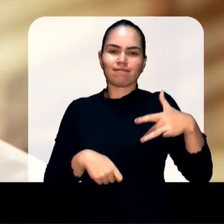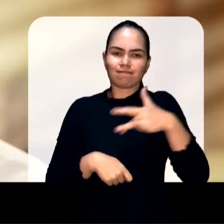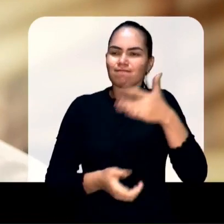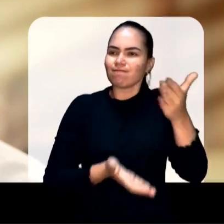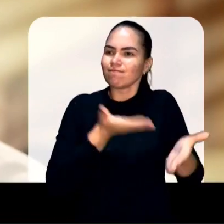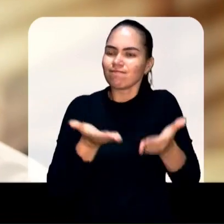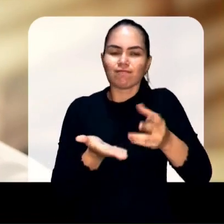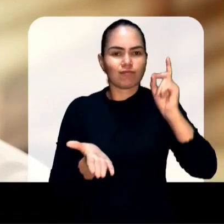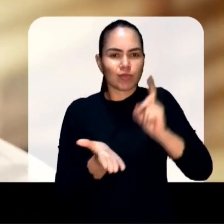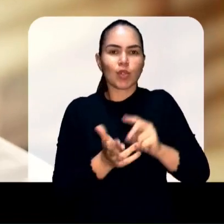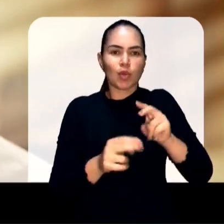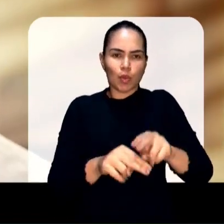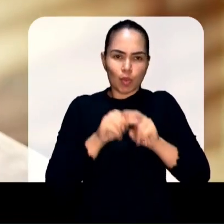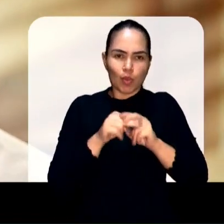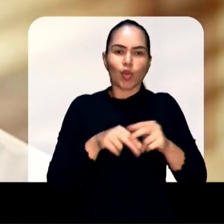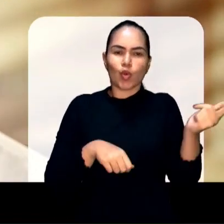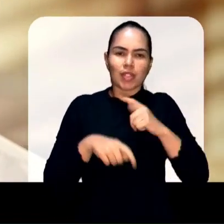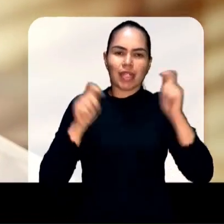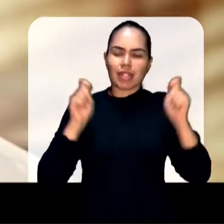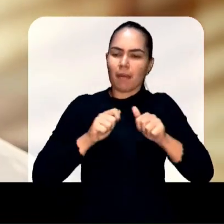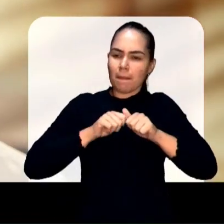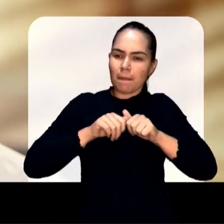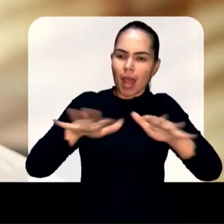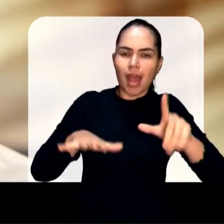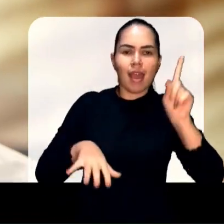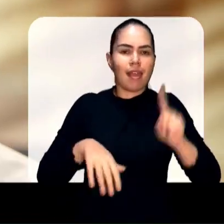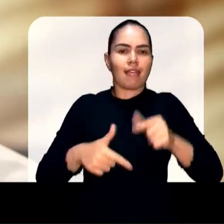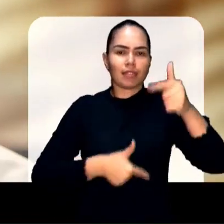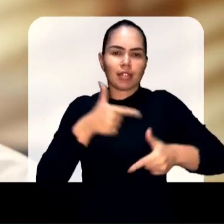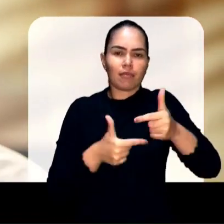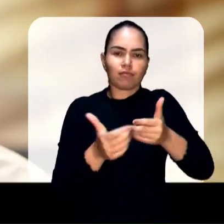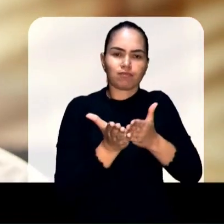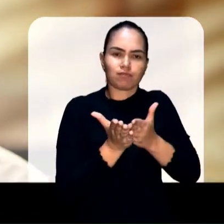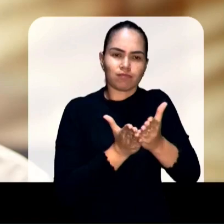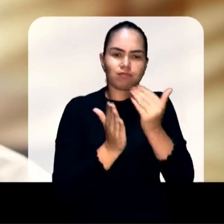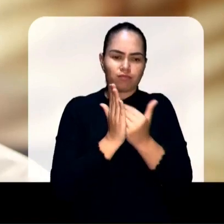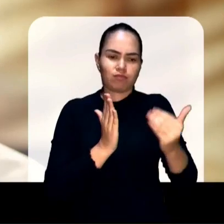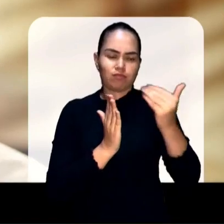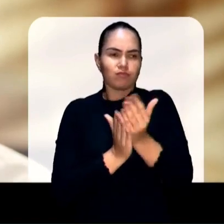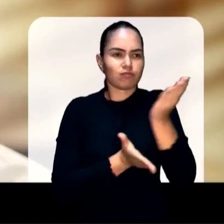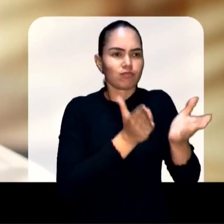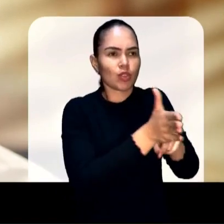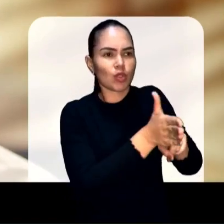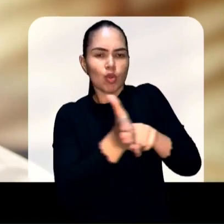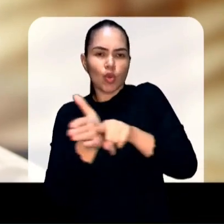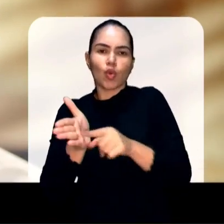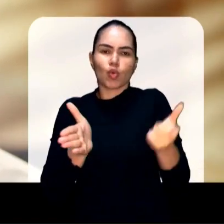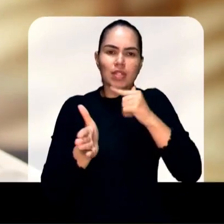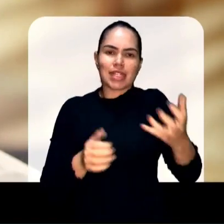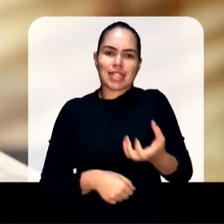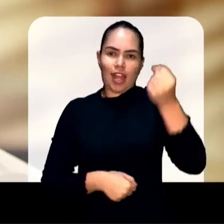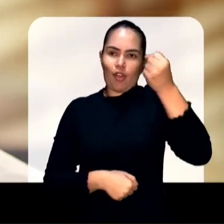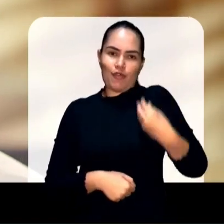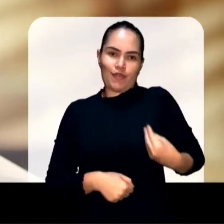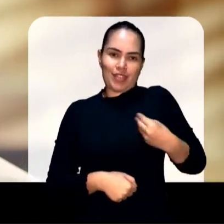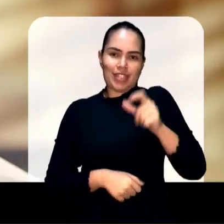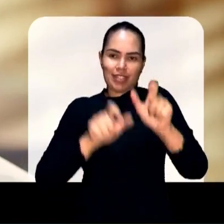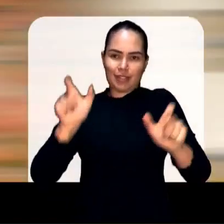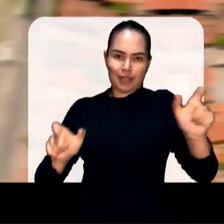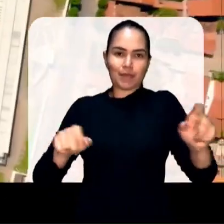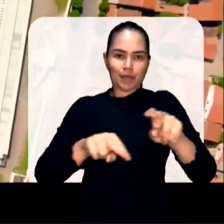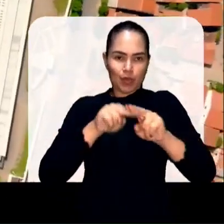serviço público de saúde. Graças à interiorização da rede, que é um trabalho contínuo de ampliação do atendimento, conseguimos salvar